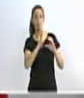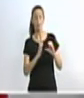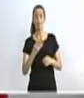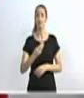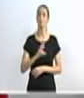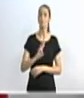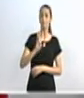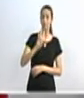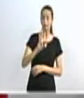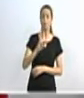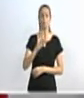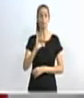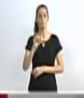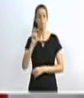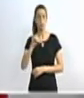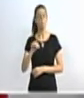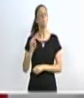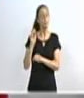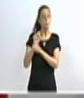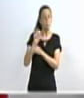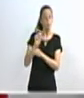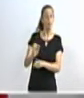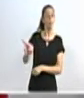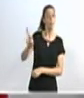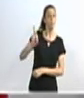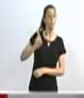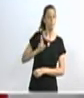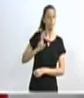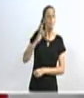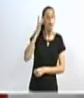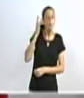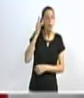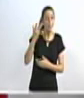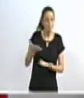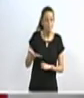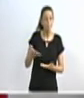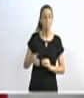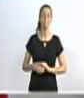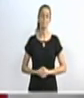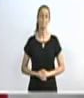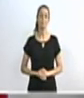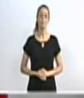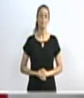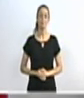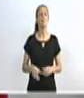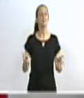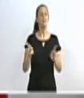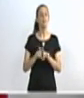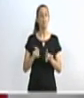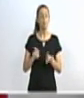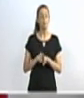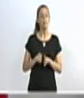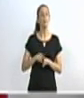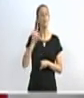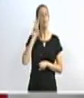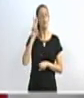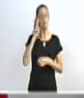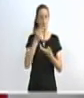quais esperamos respostas para o dia de amanhã. E lembrando